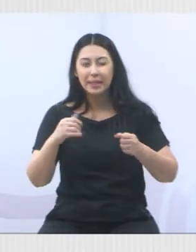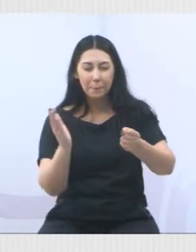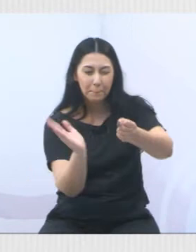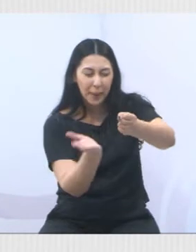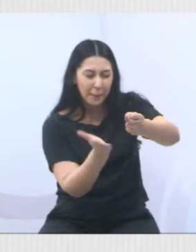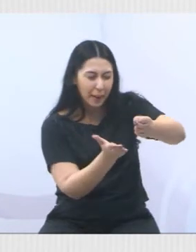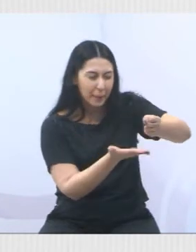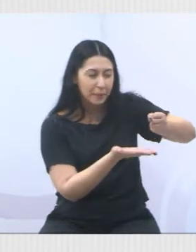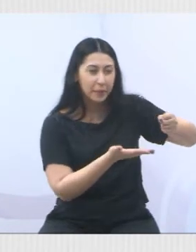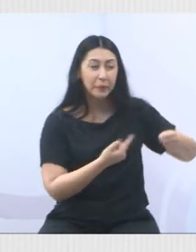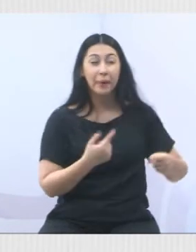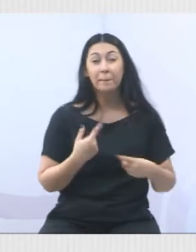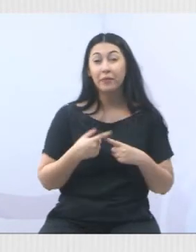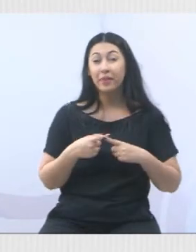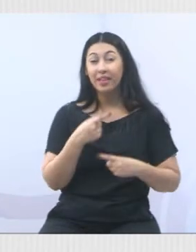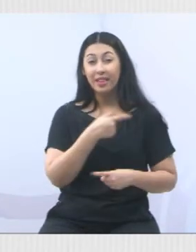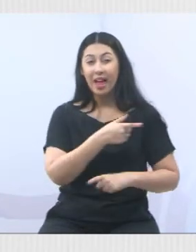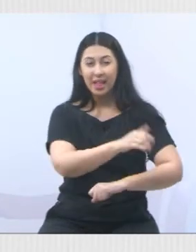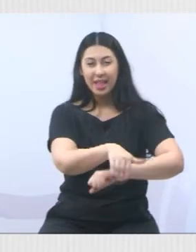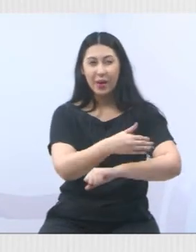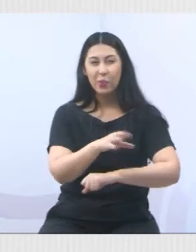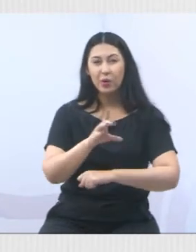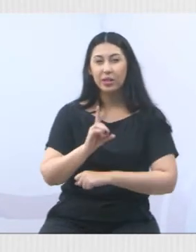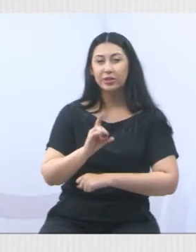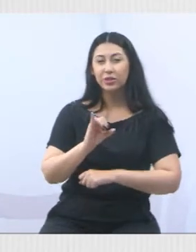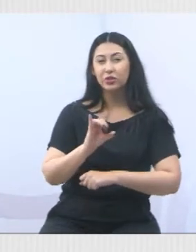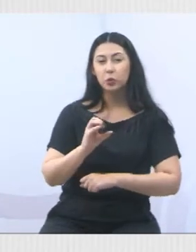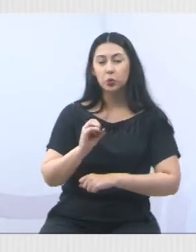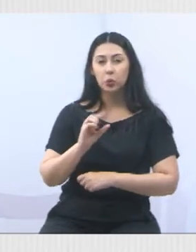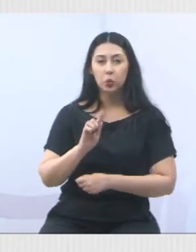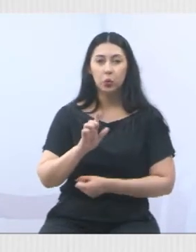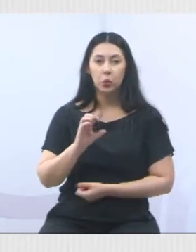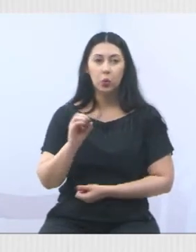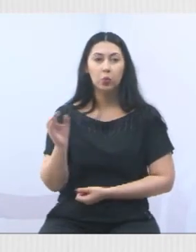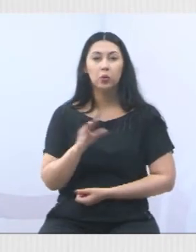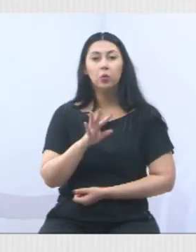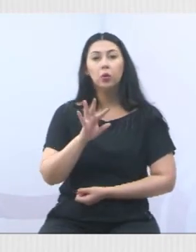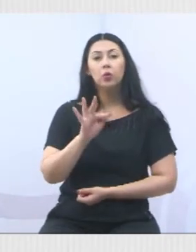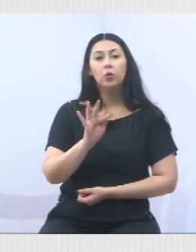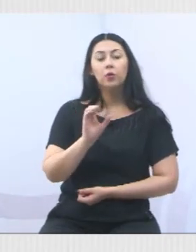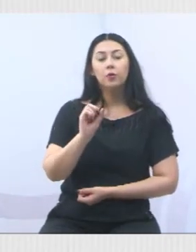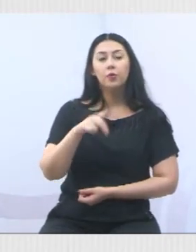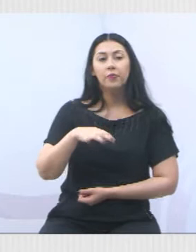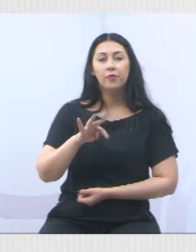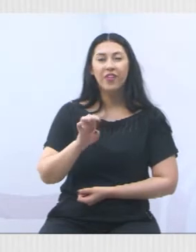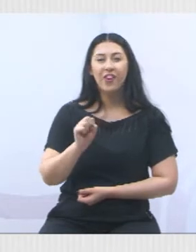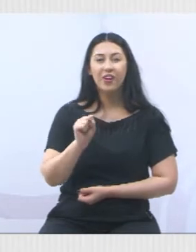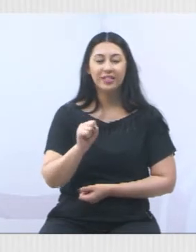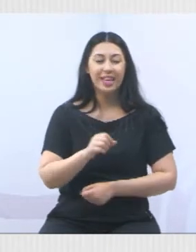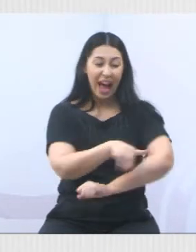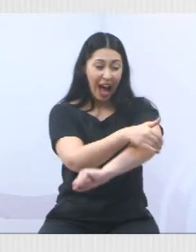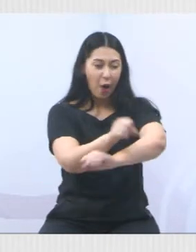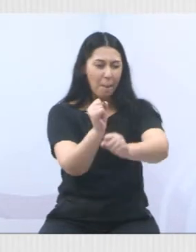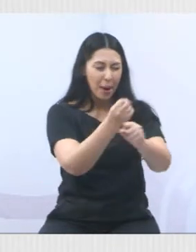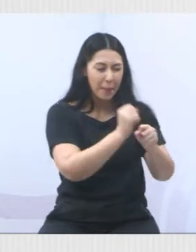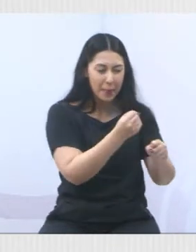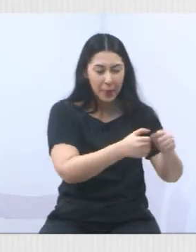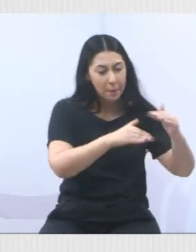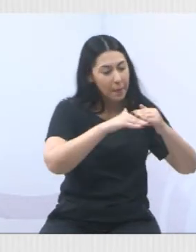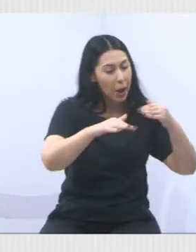A Diogo Fontes sempre, né, sendo citada aqui. Foi feito o asfalto, ficou ótimo o local.